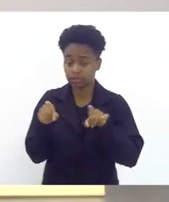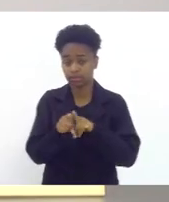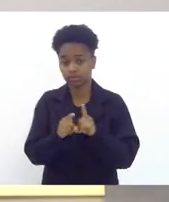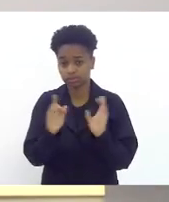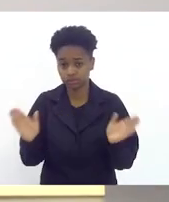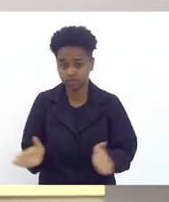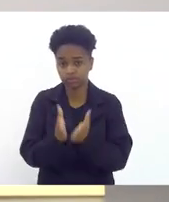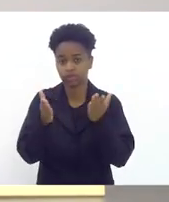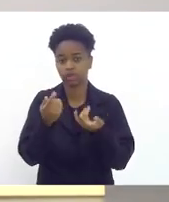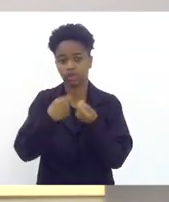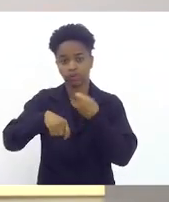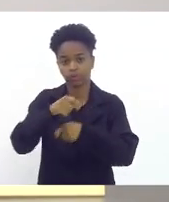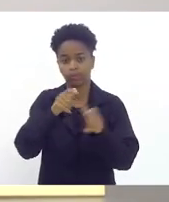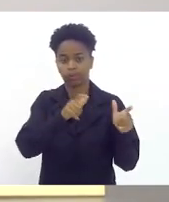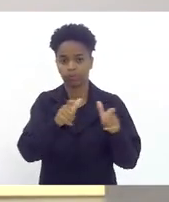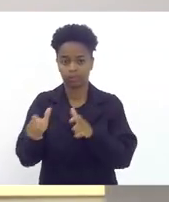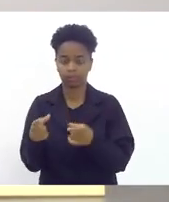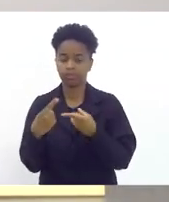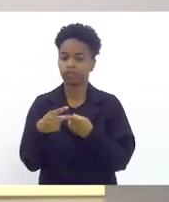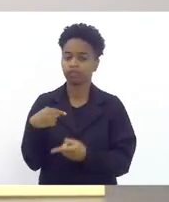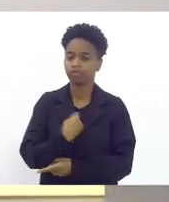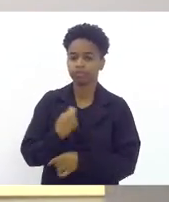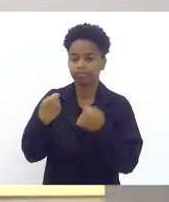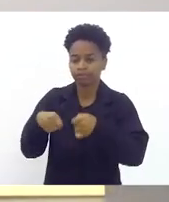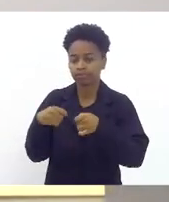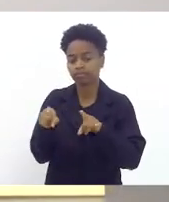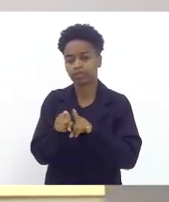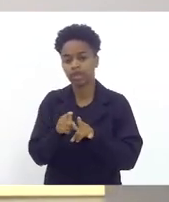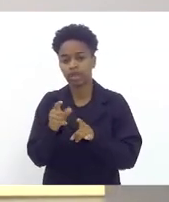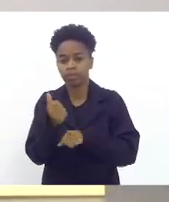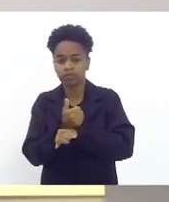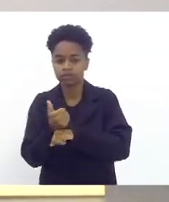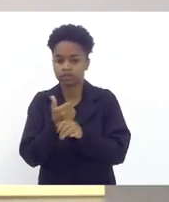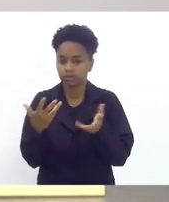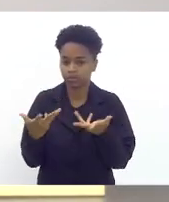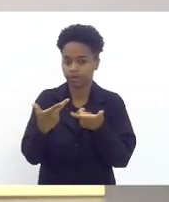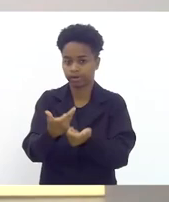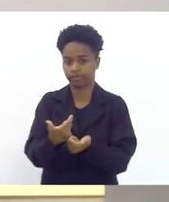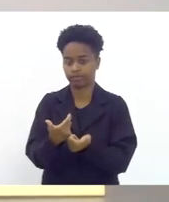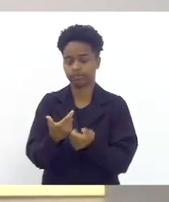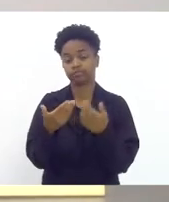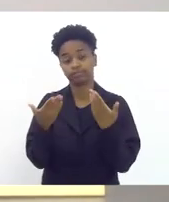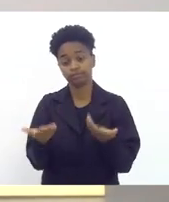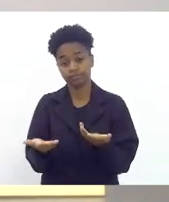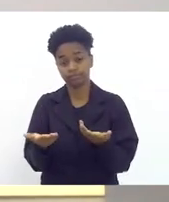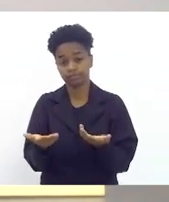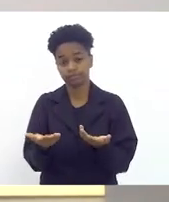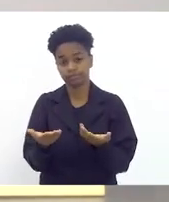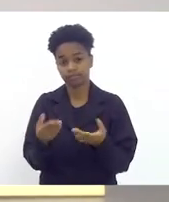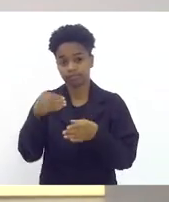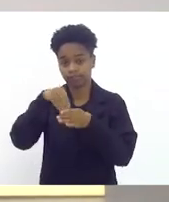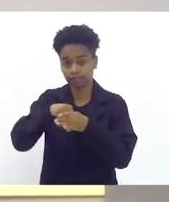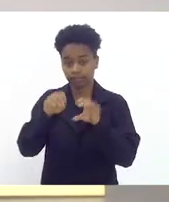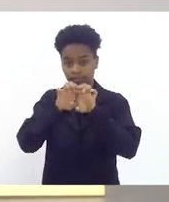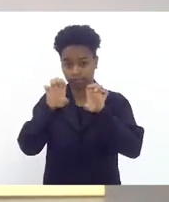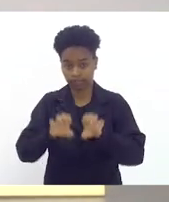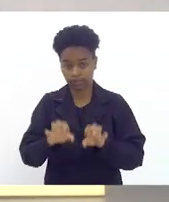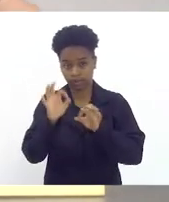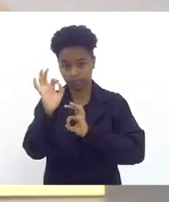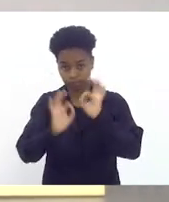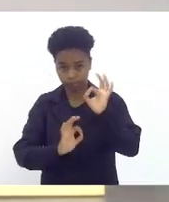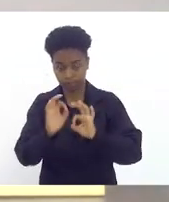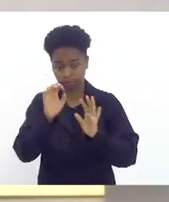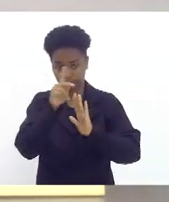a economia local que a gente consiga ter essa mão de obra qualificada na ponta Então dentro da estruturação desse programa